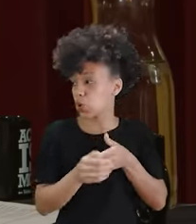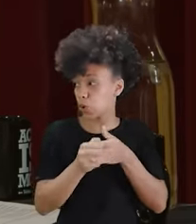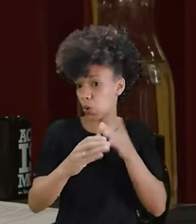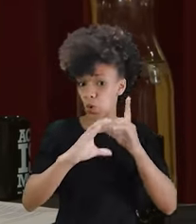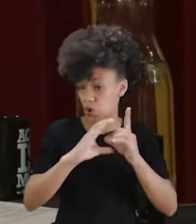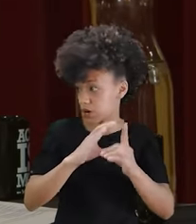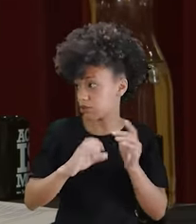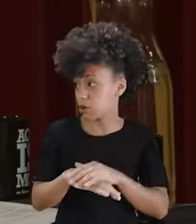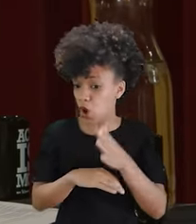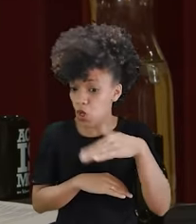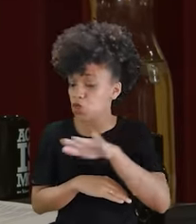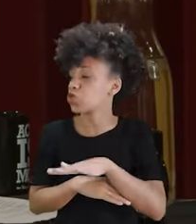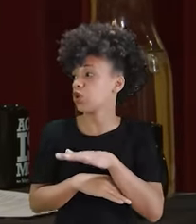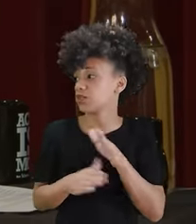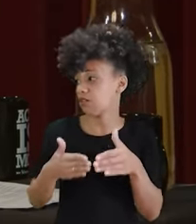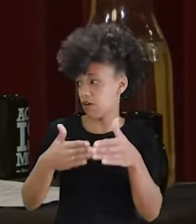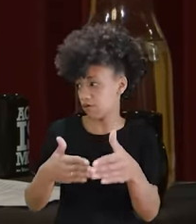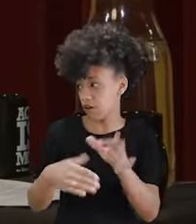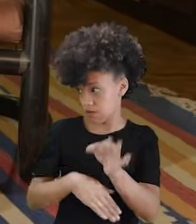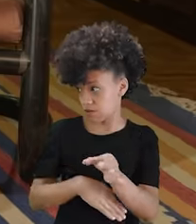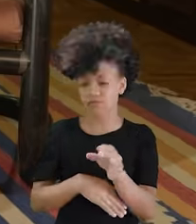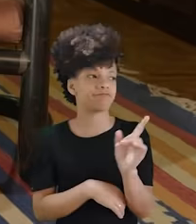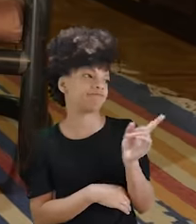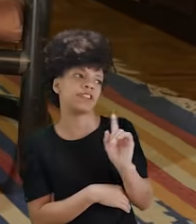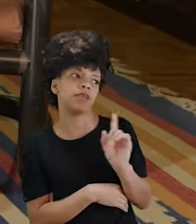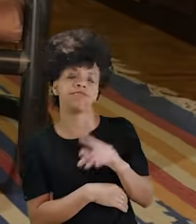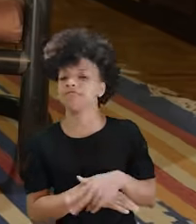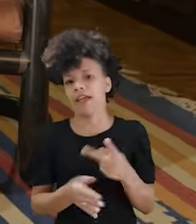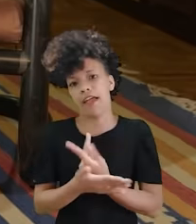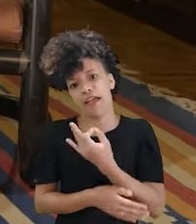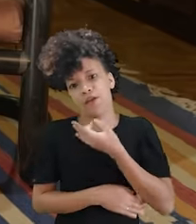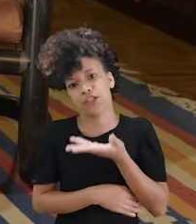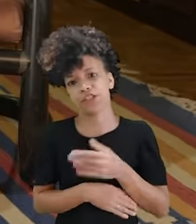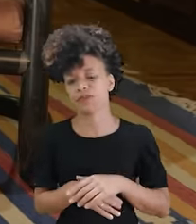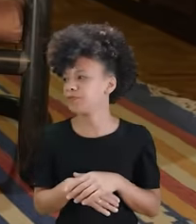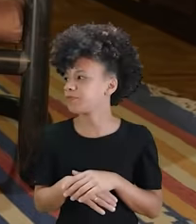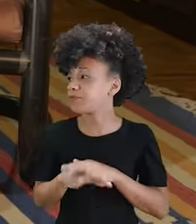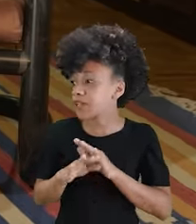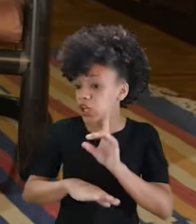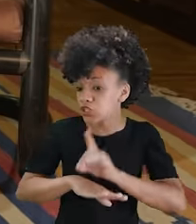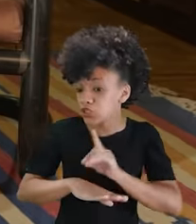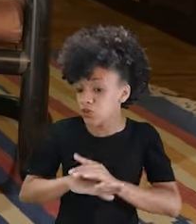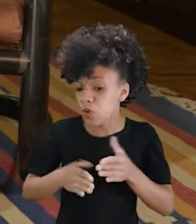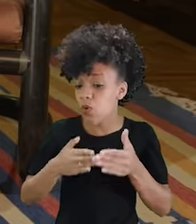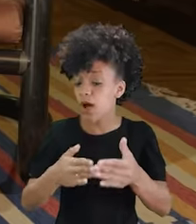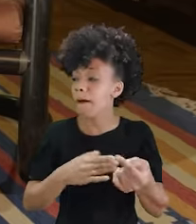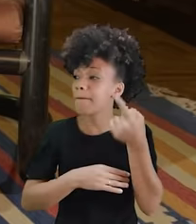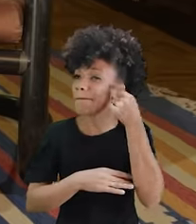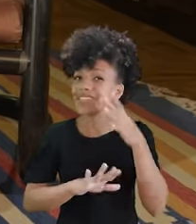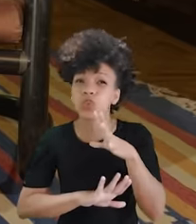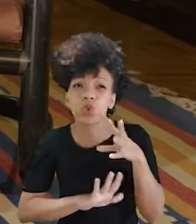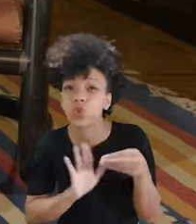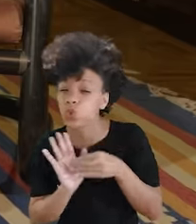que coordenar esse not x coordenar todas as áreas do navio seria e não aí tá vendo já eu achei diretores de Cruzeiro pensam